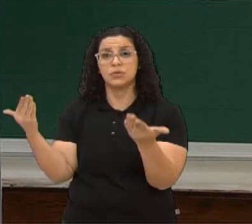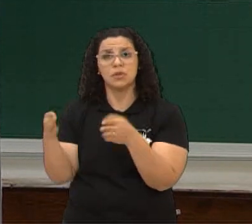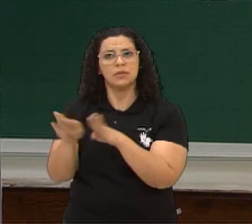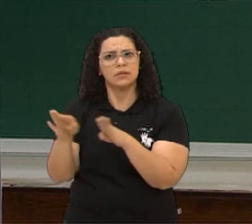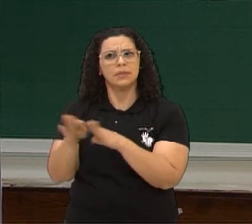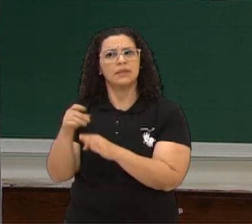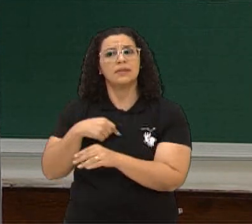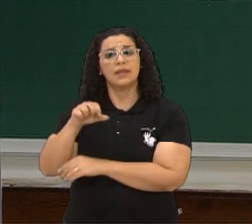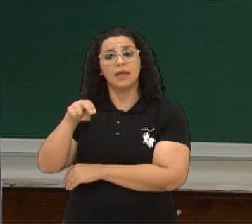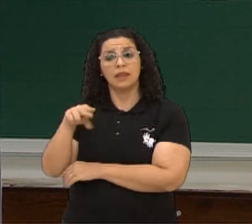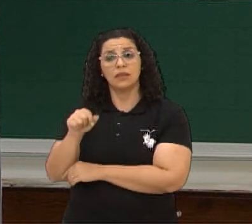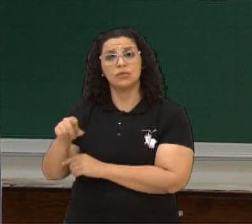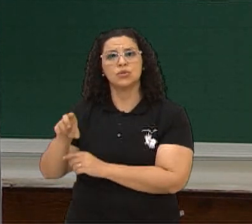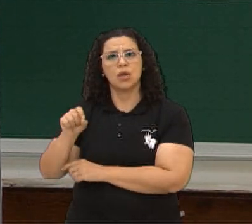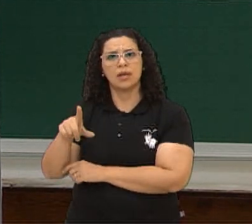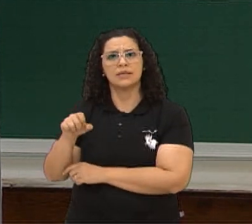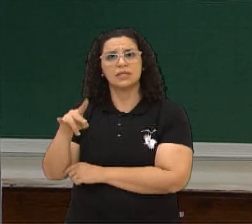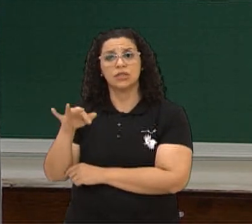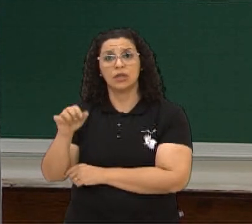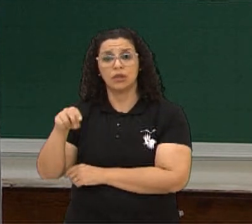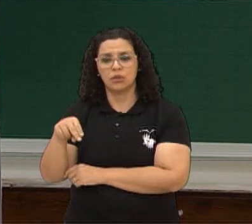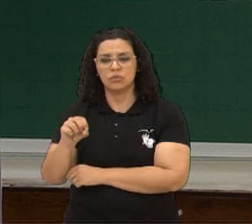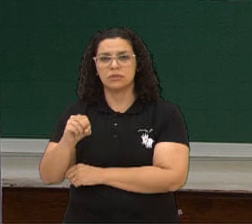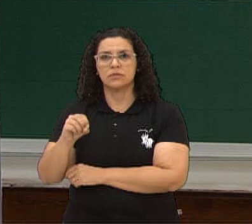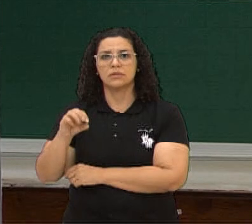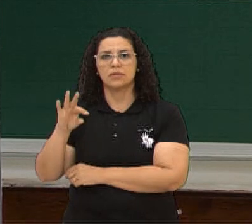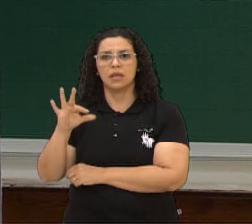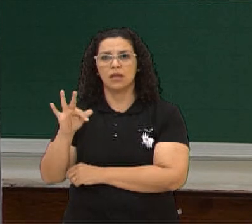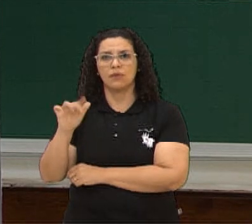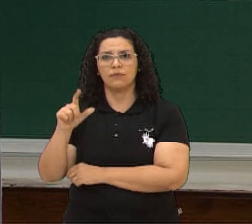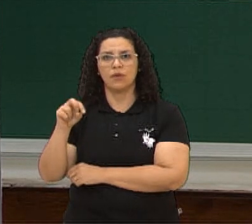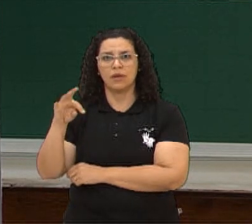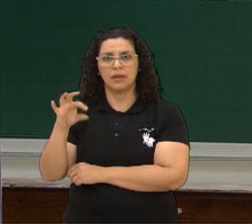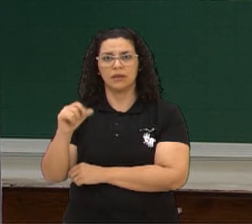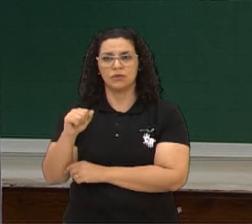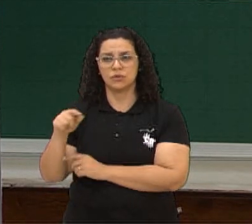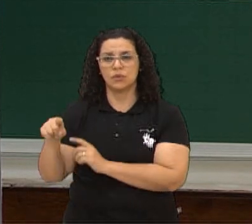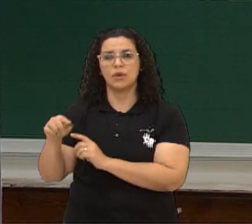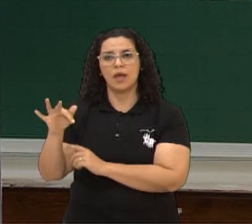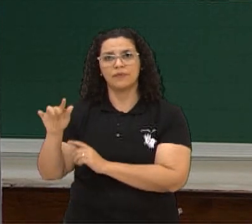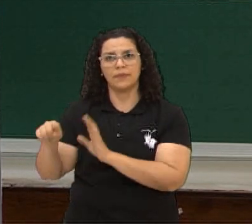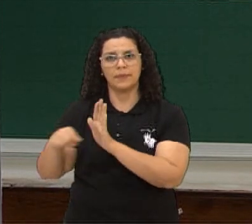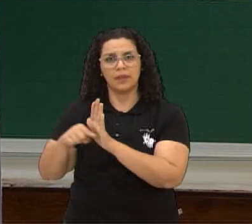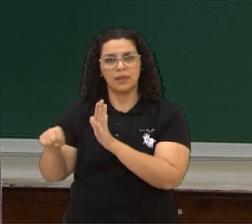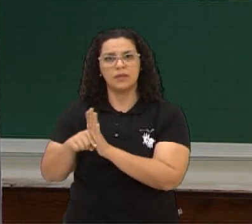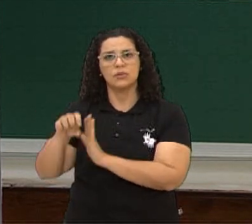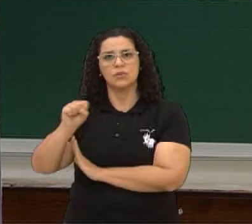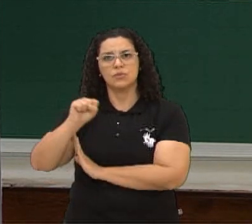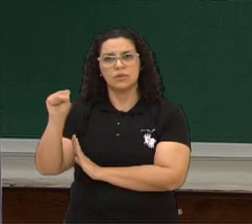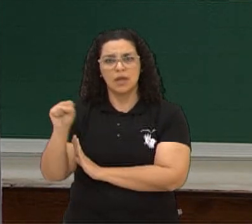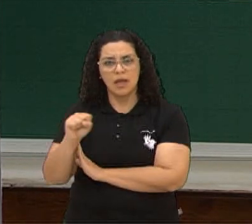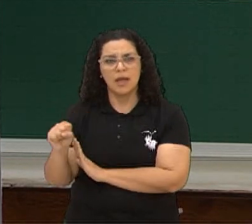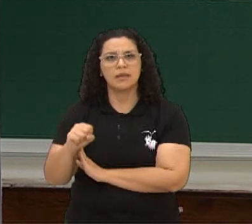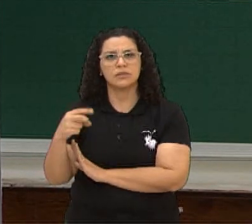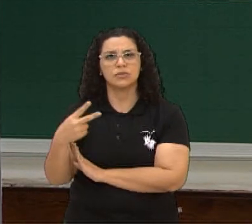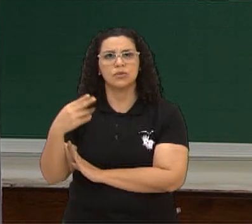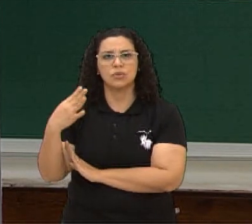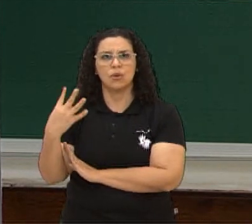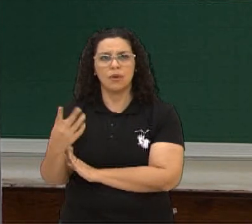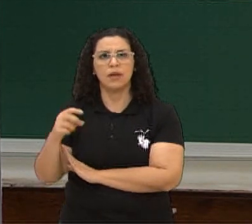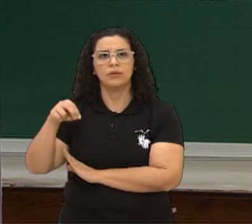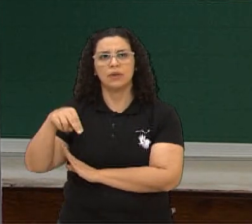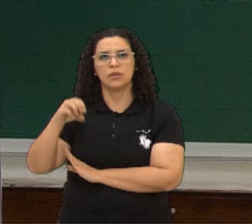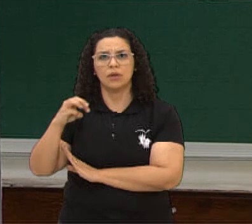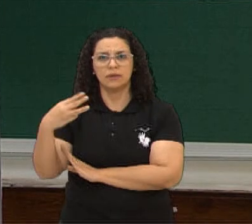ânions oxigenados e o fluoreto. Então, o F- e os oxigenados como o S2O4,